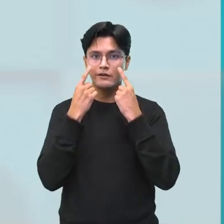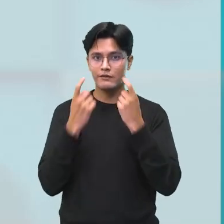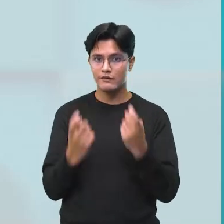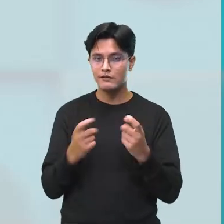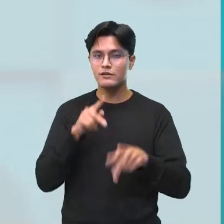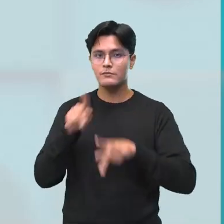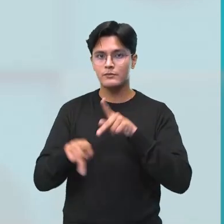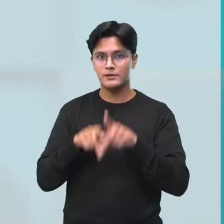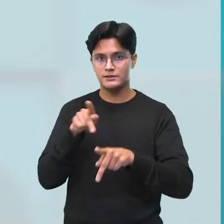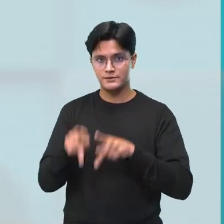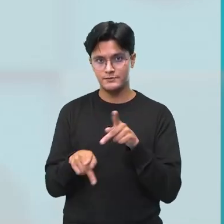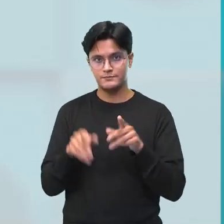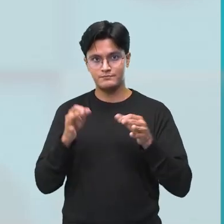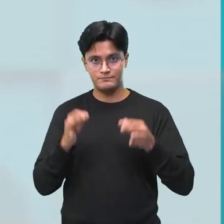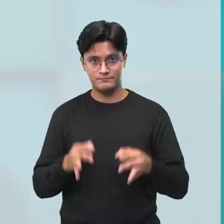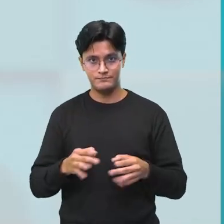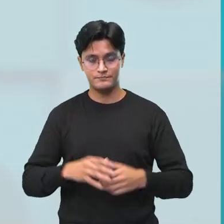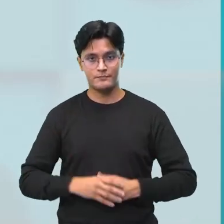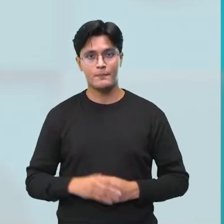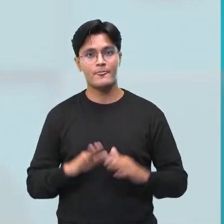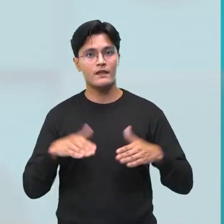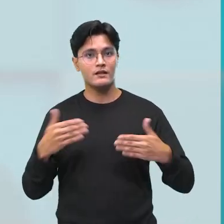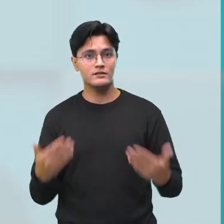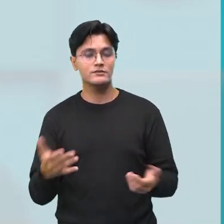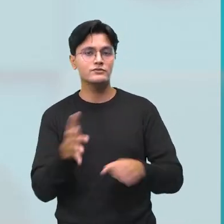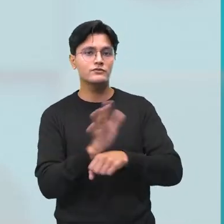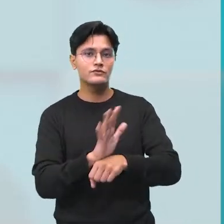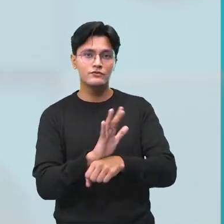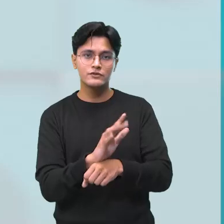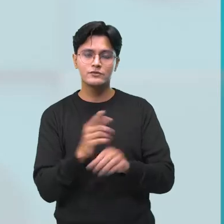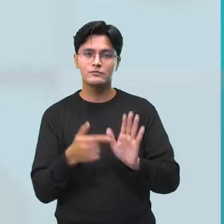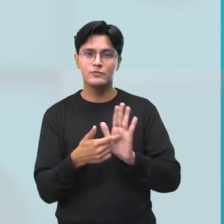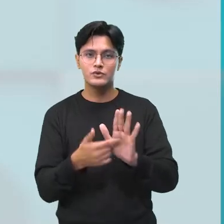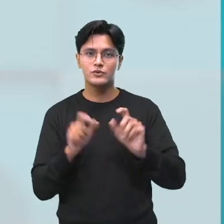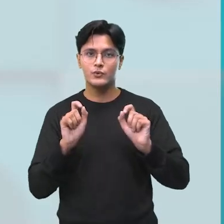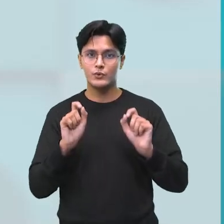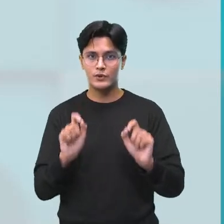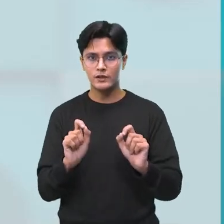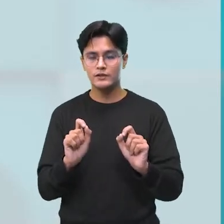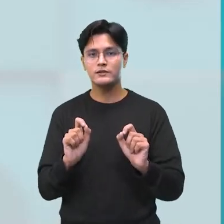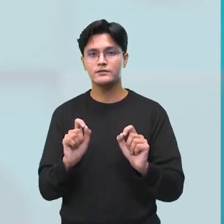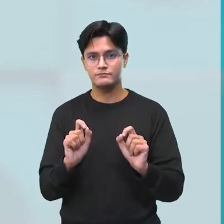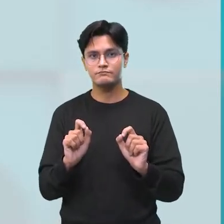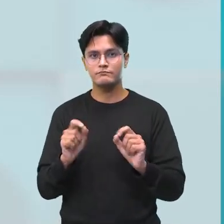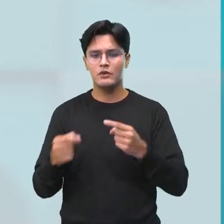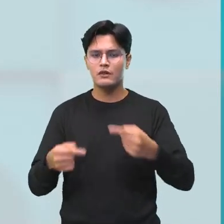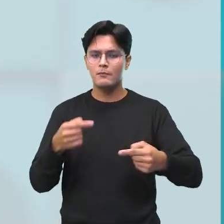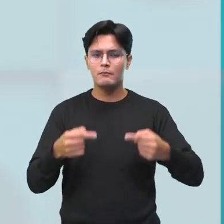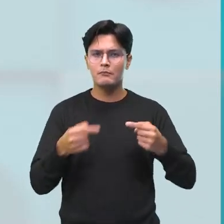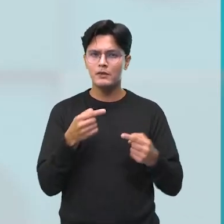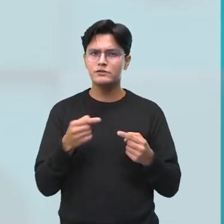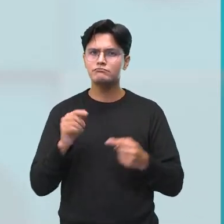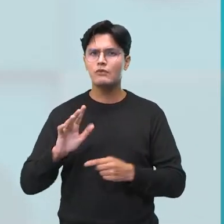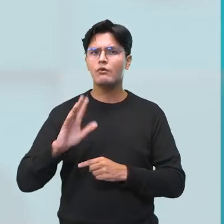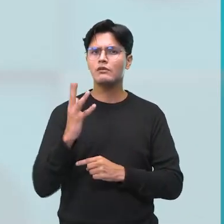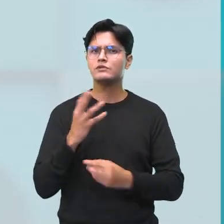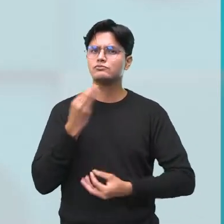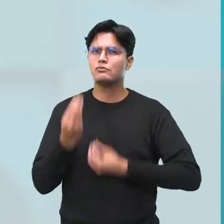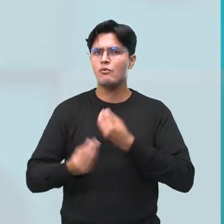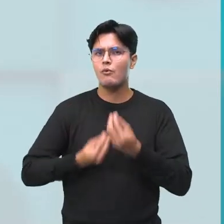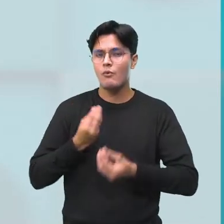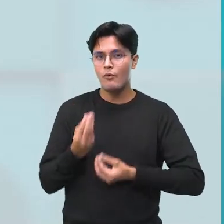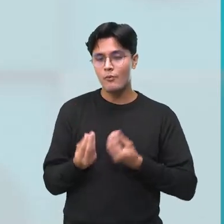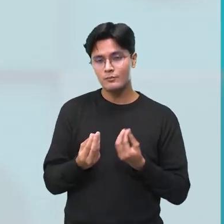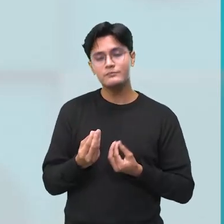da população, certo? Então esse vídeo ele mostra aí basicamente como que funciona um debate, né? Um